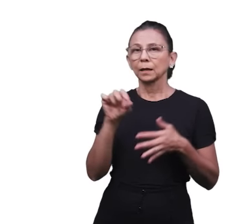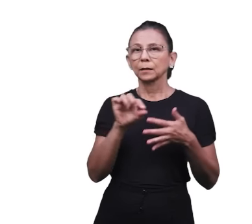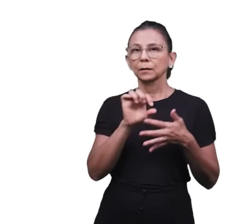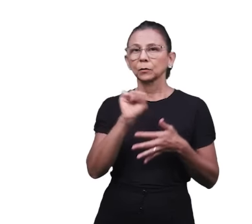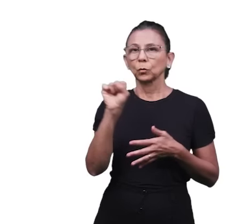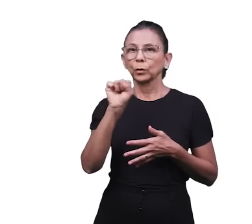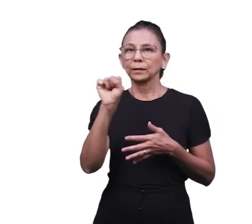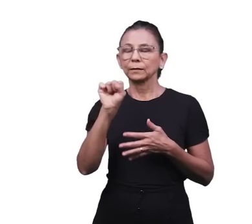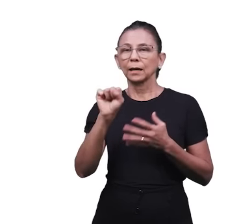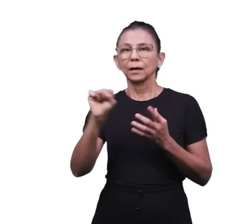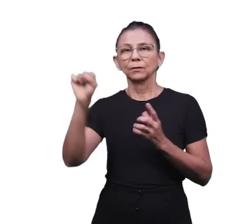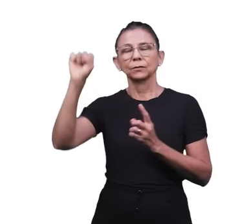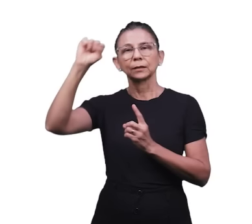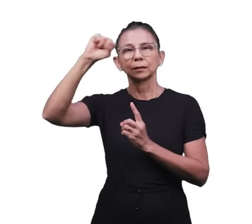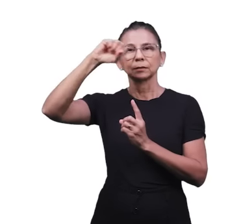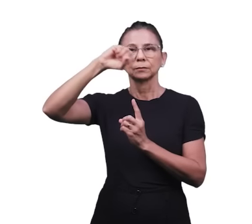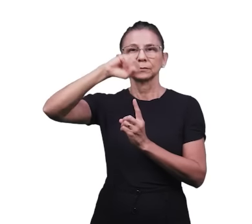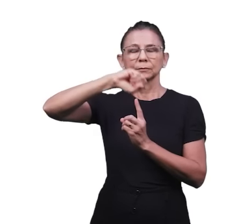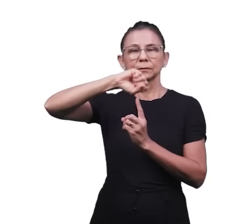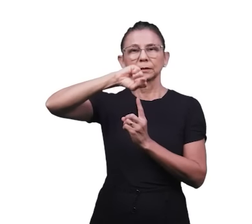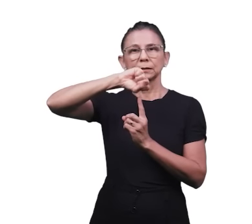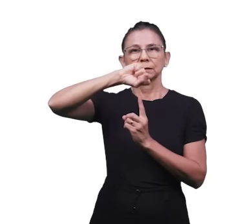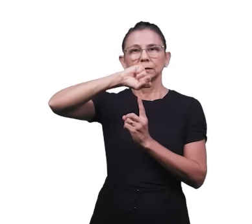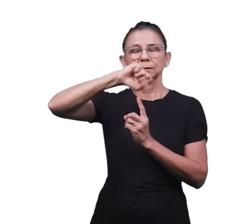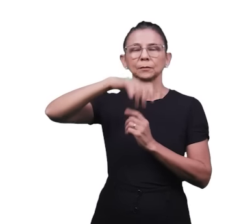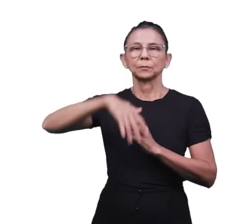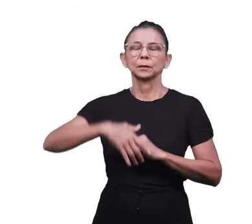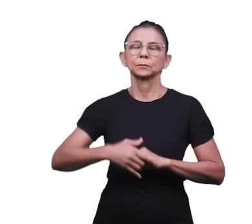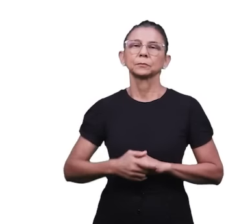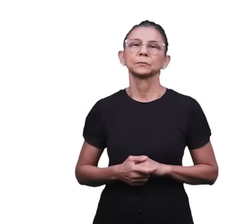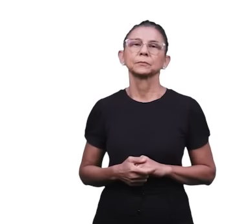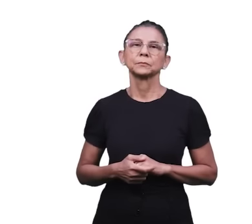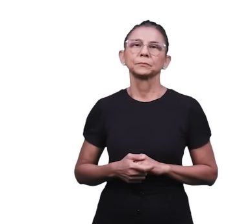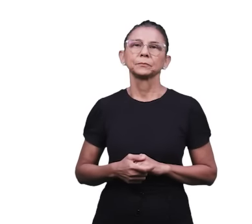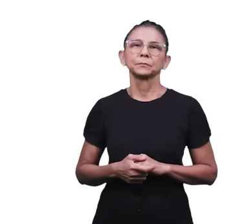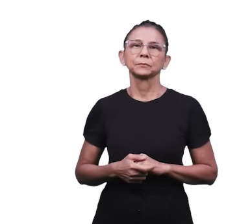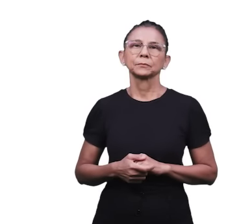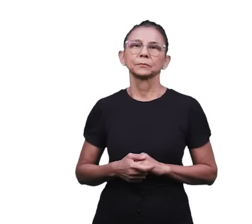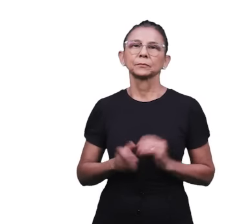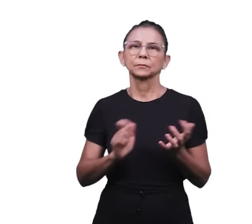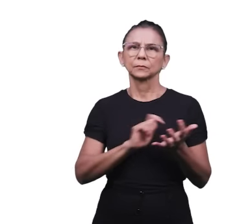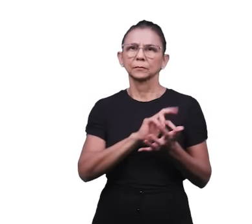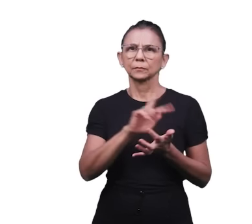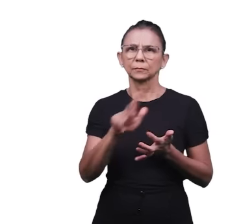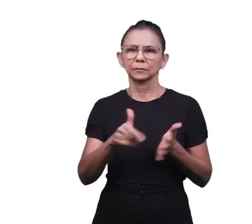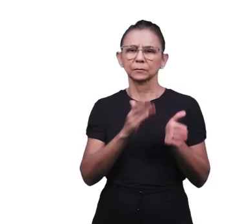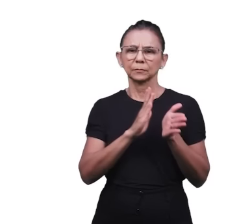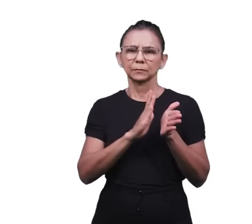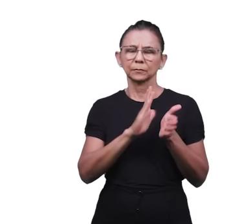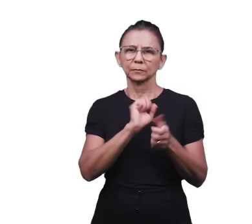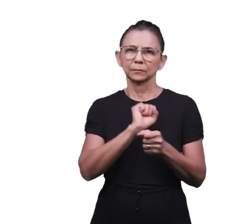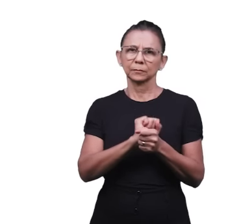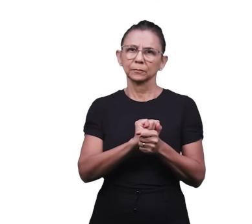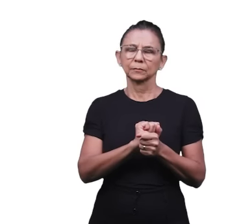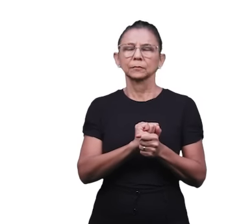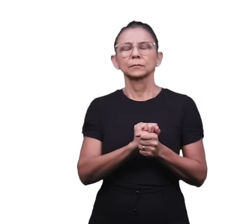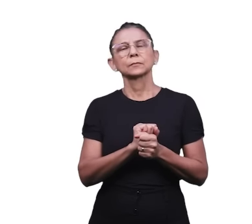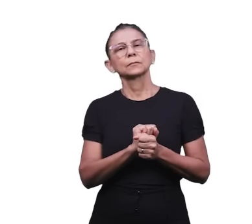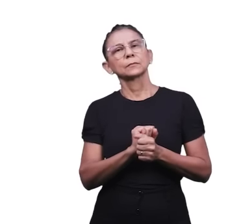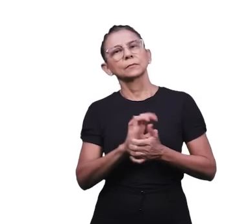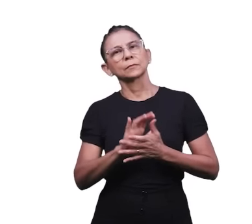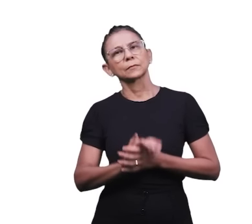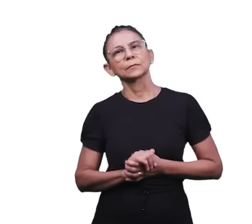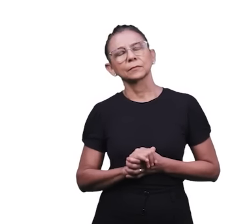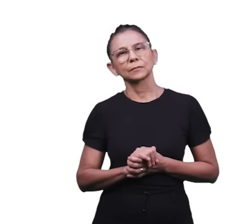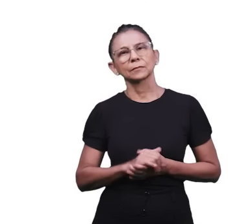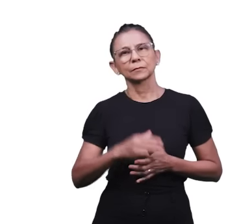acima que este louvor é bem agudo várias pausas pausa de colcheia